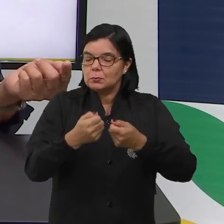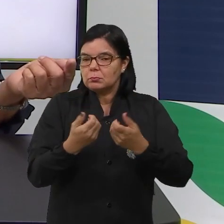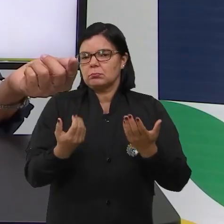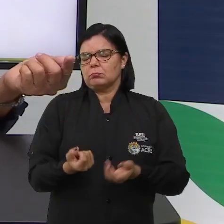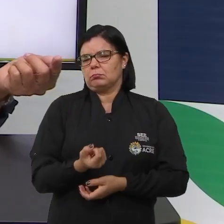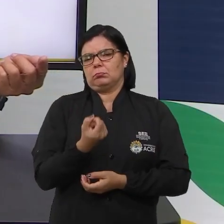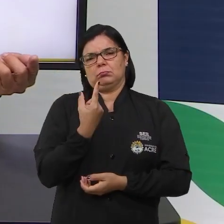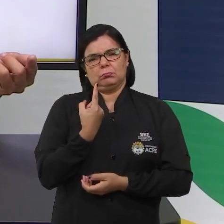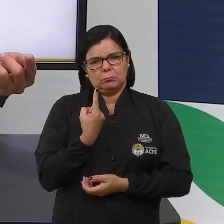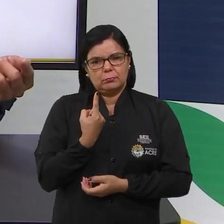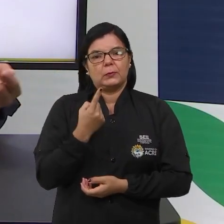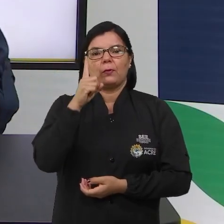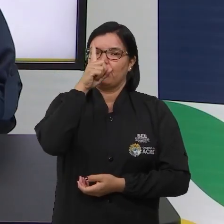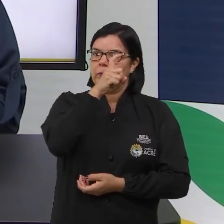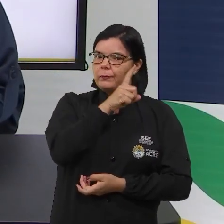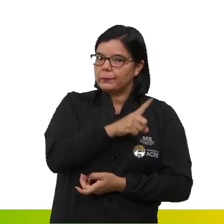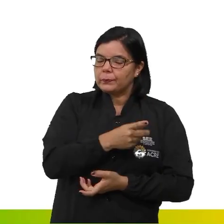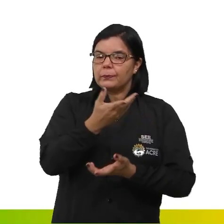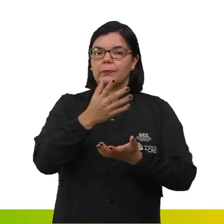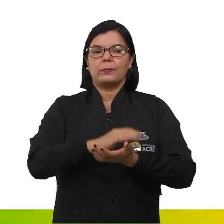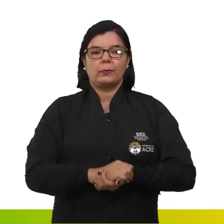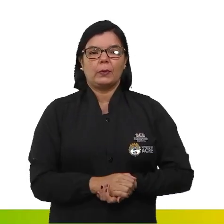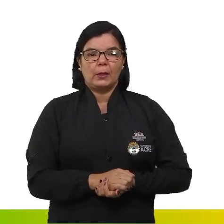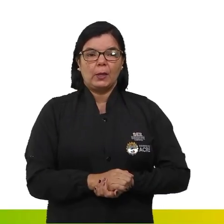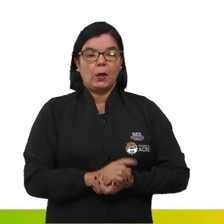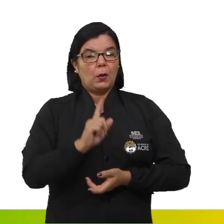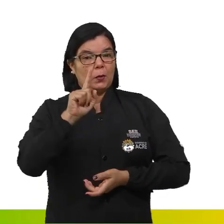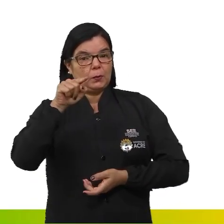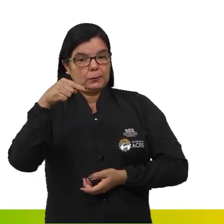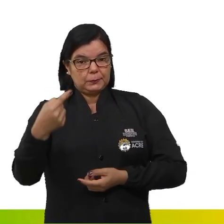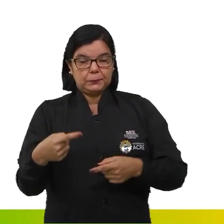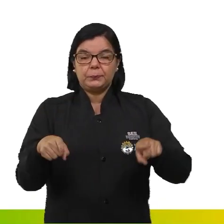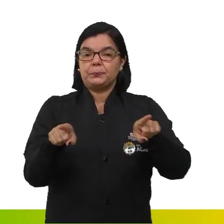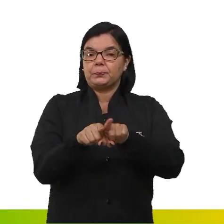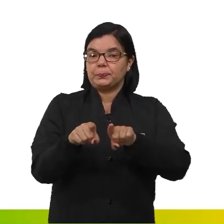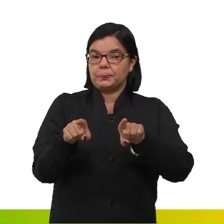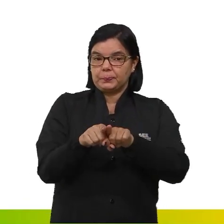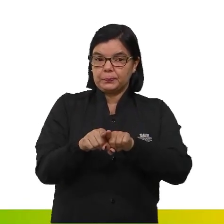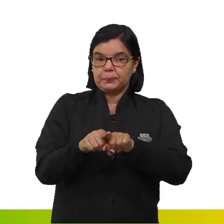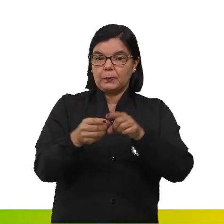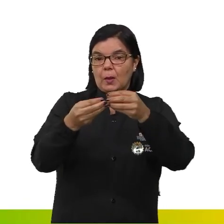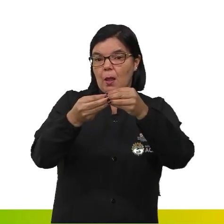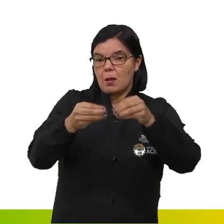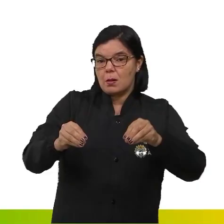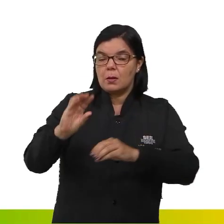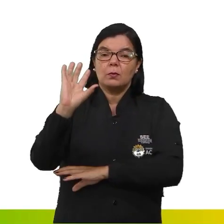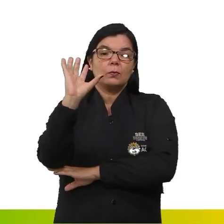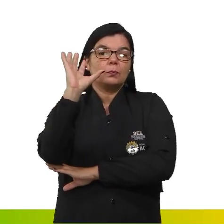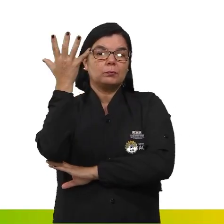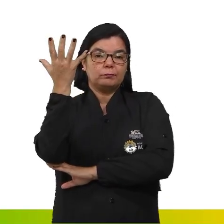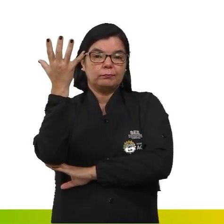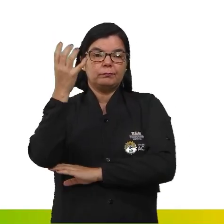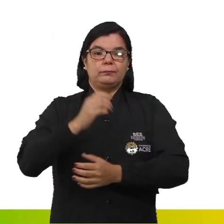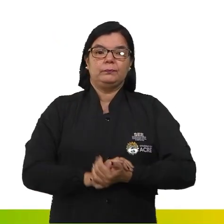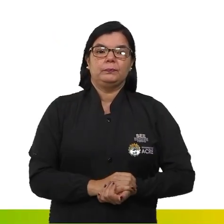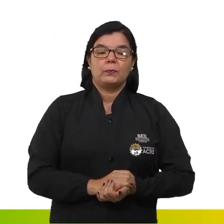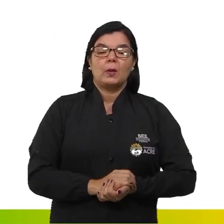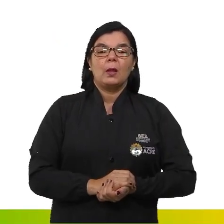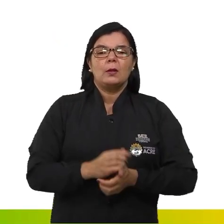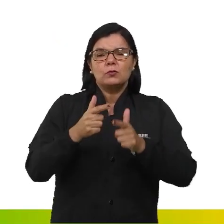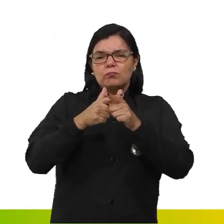pouco contraditório. Então, outra coisa que nós temos também é a crise climática.